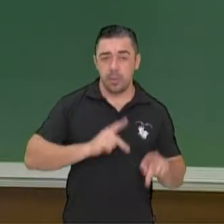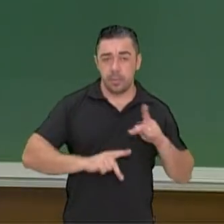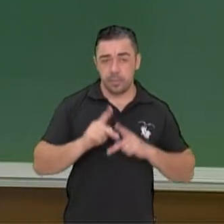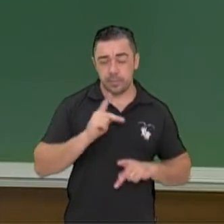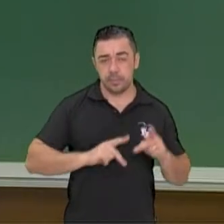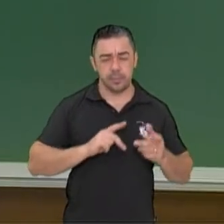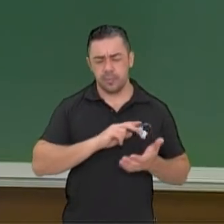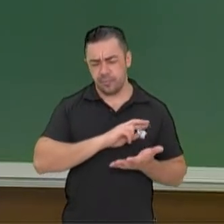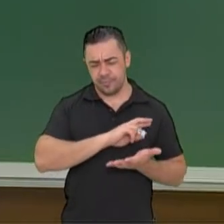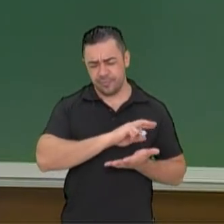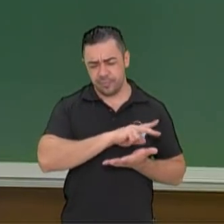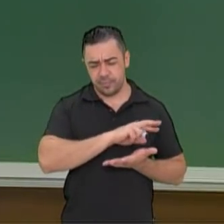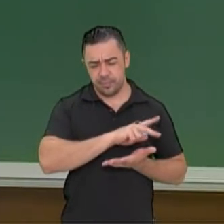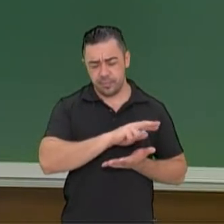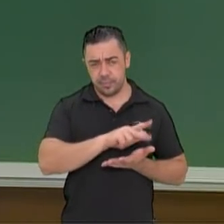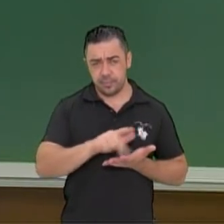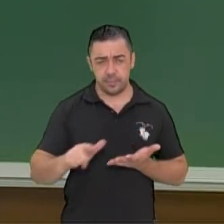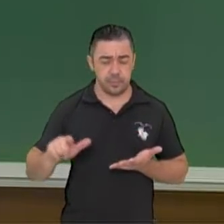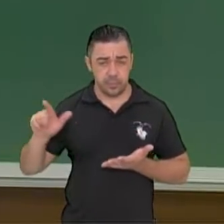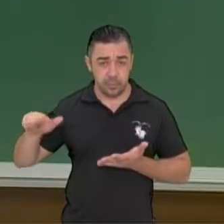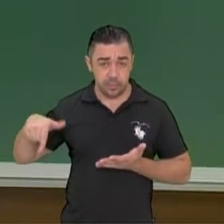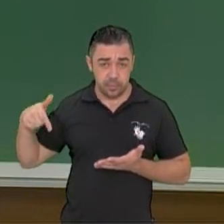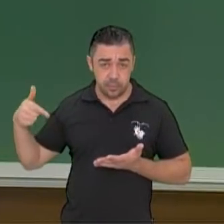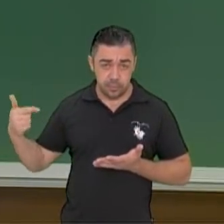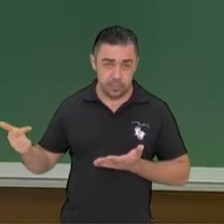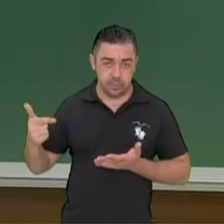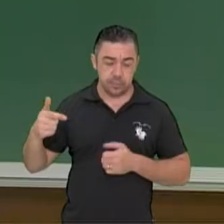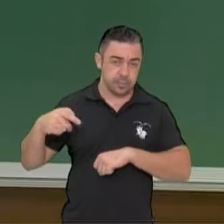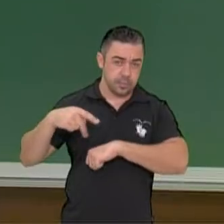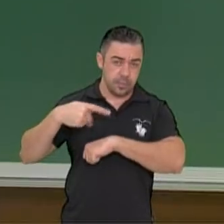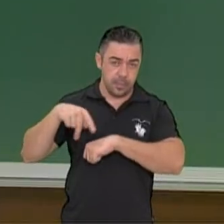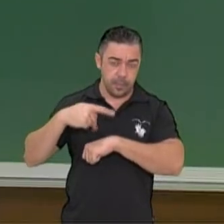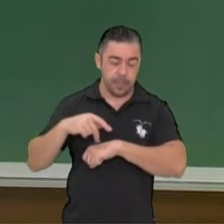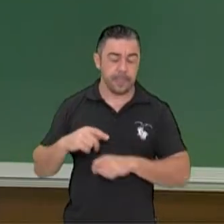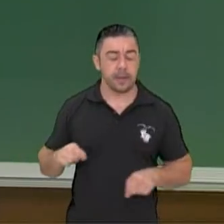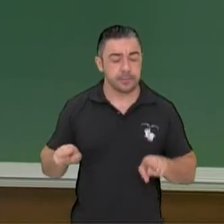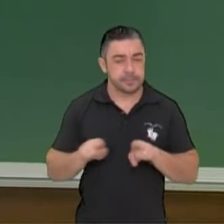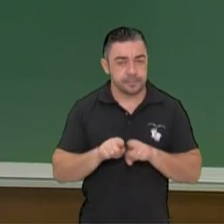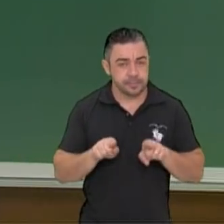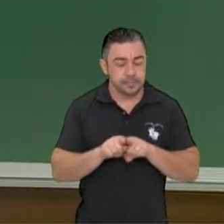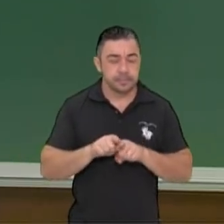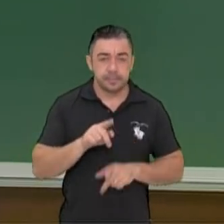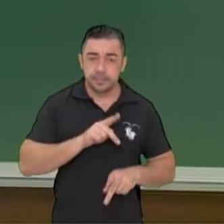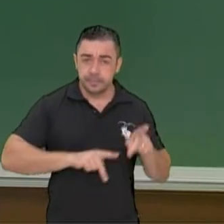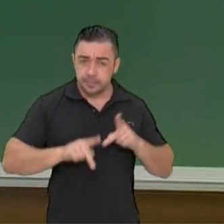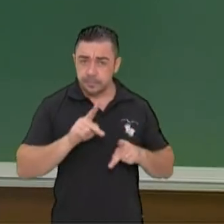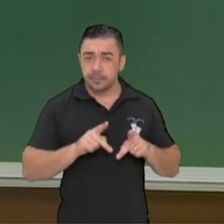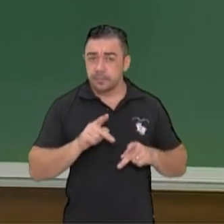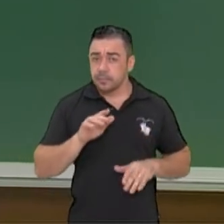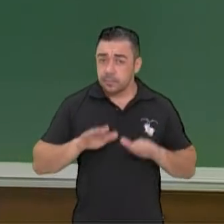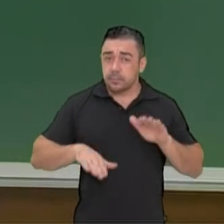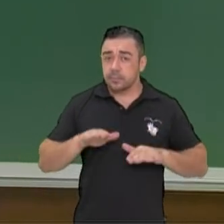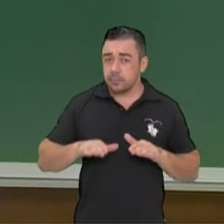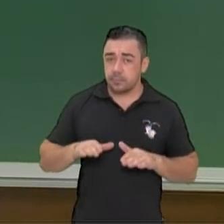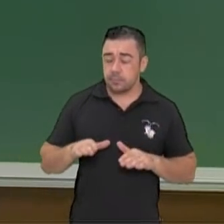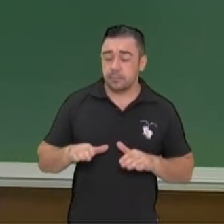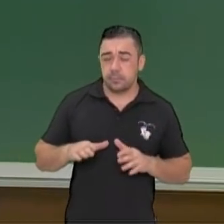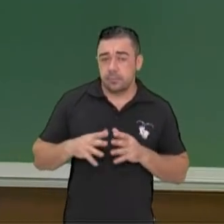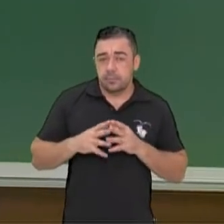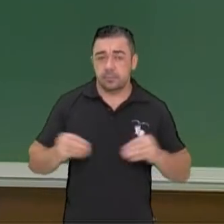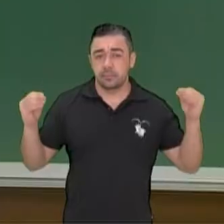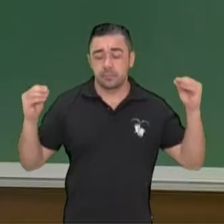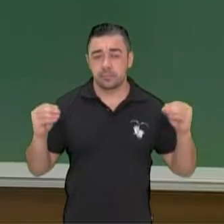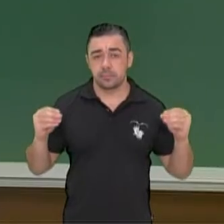mouros, sarracenos, povos estrangeiros árabes, e não somente, povos que inclusive se perderam pela história,